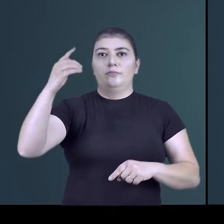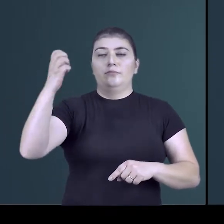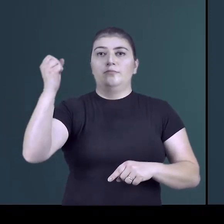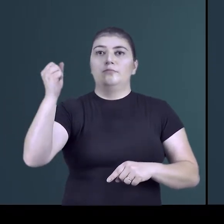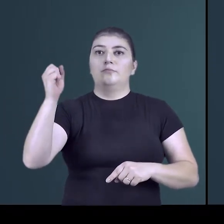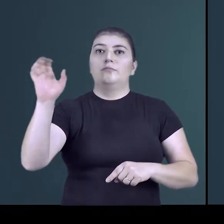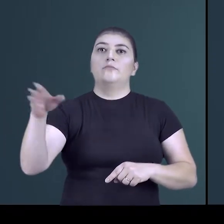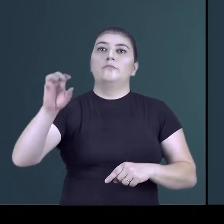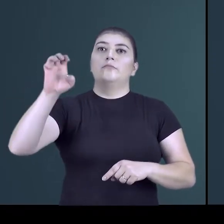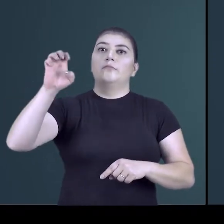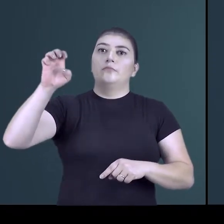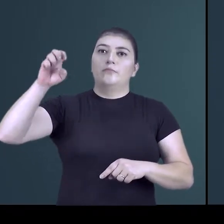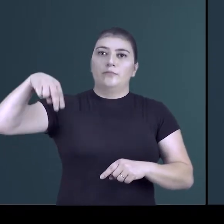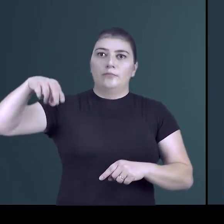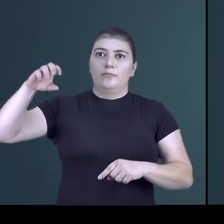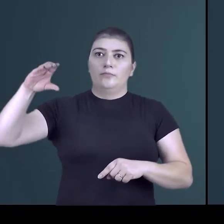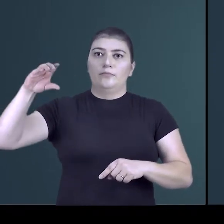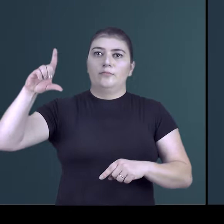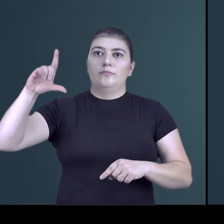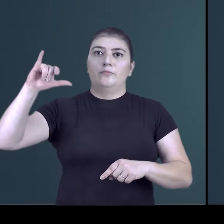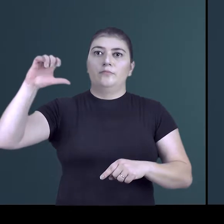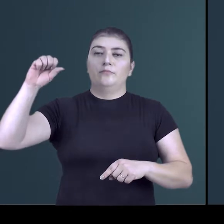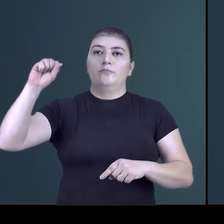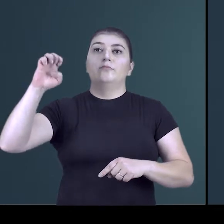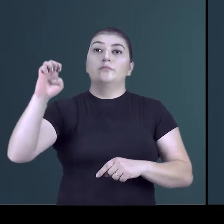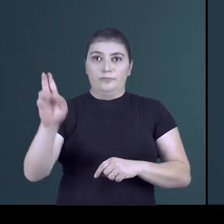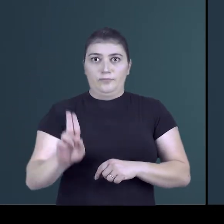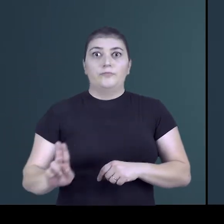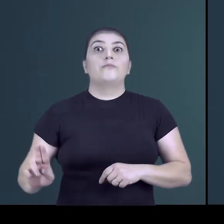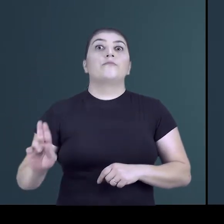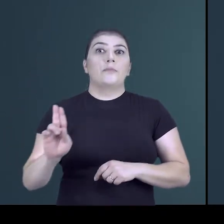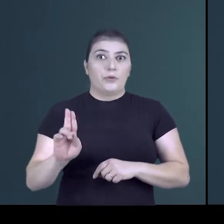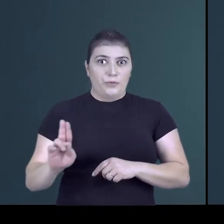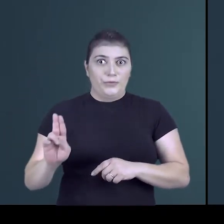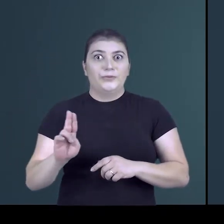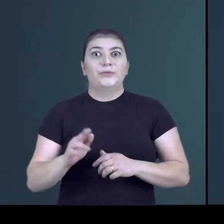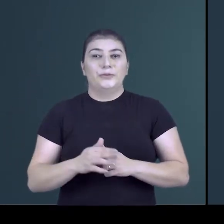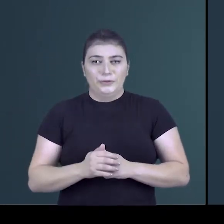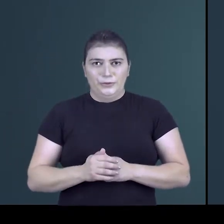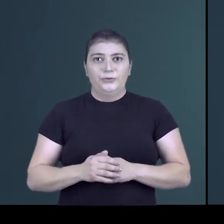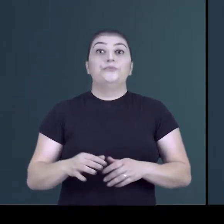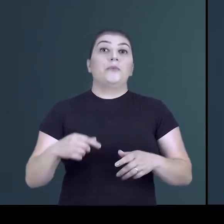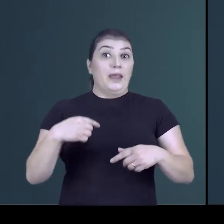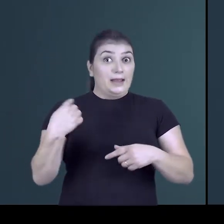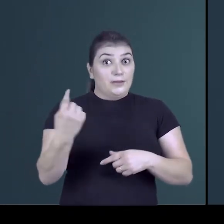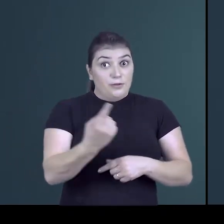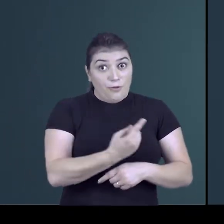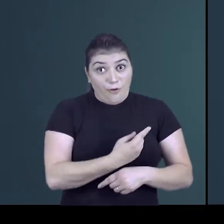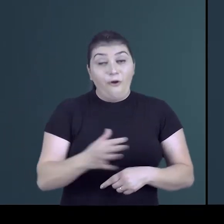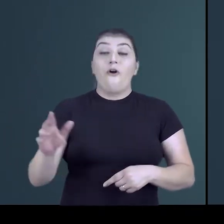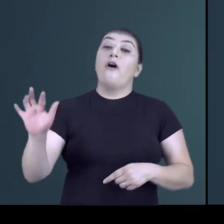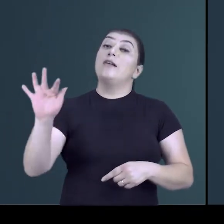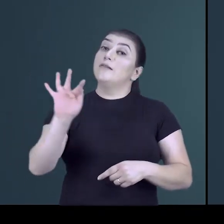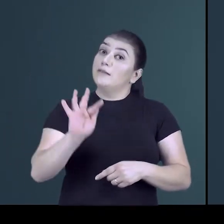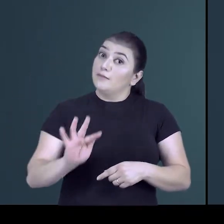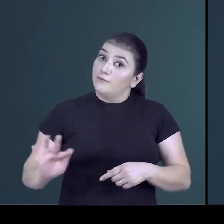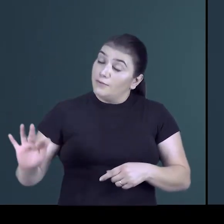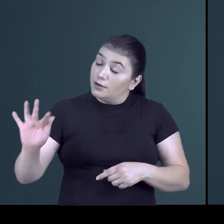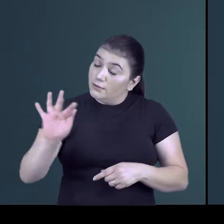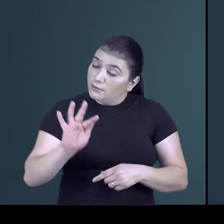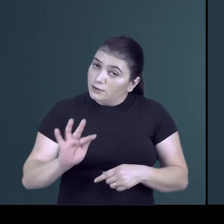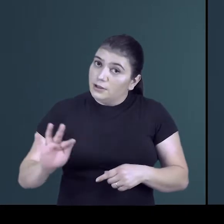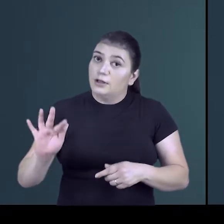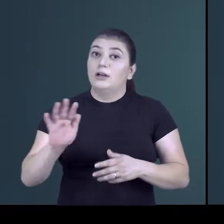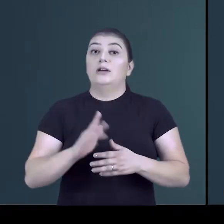nome que vai garantir o nosso sucesso, e sim o uso. Se estamos na graduação, passamos por esse processo